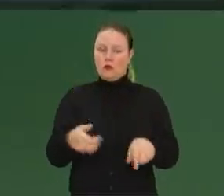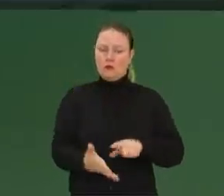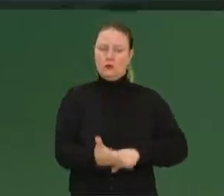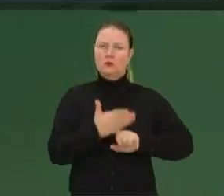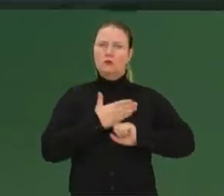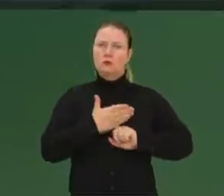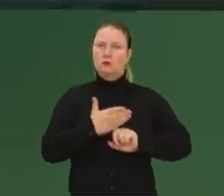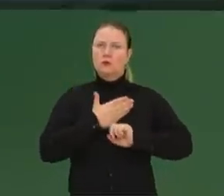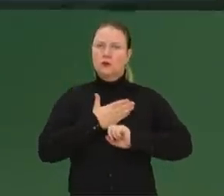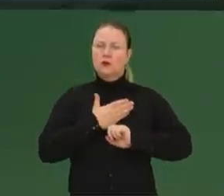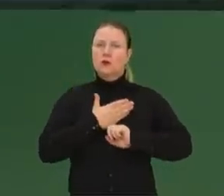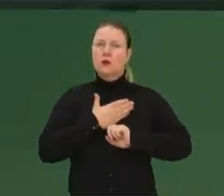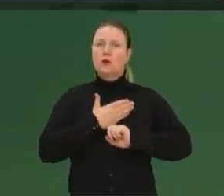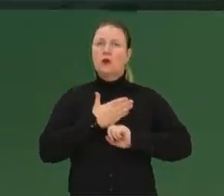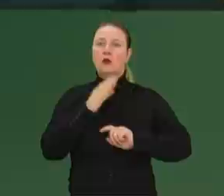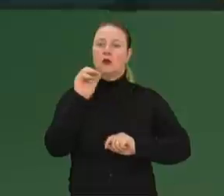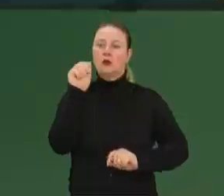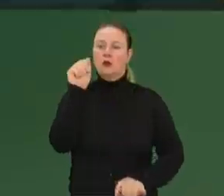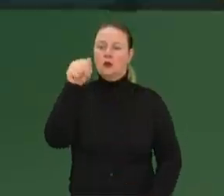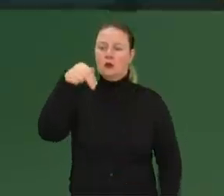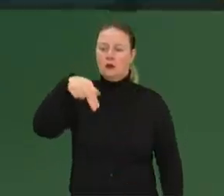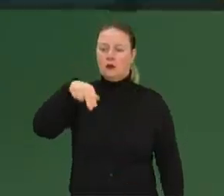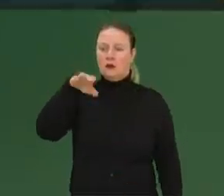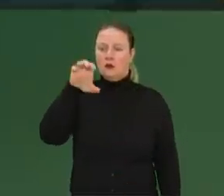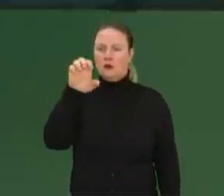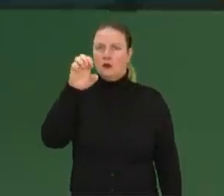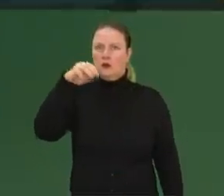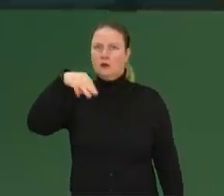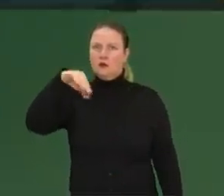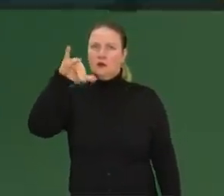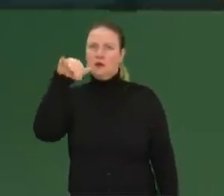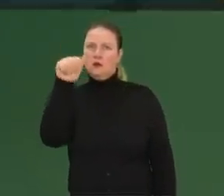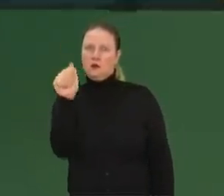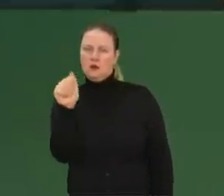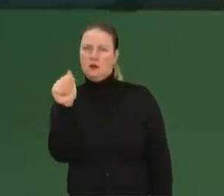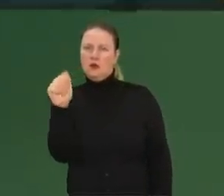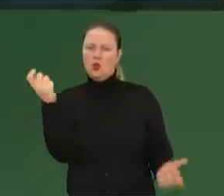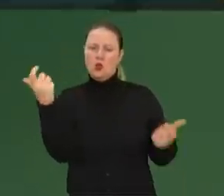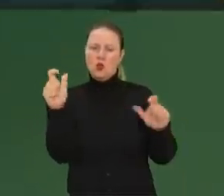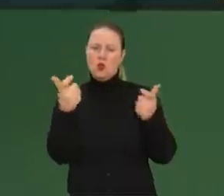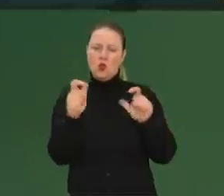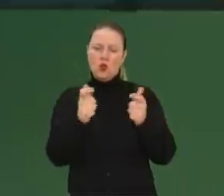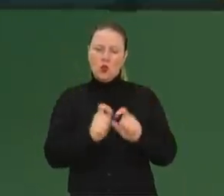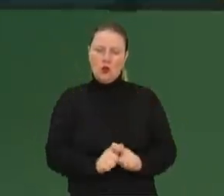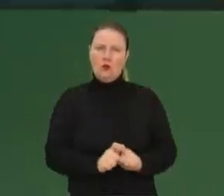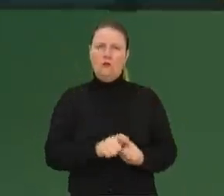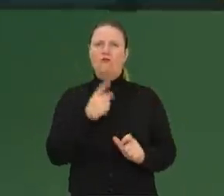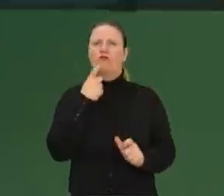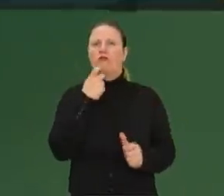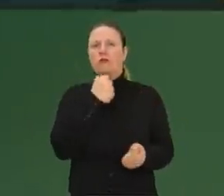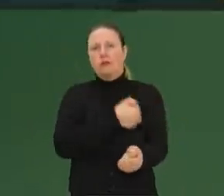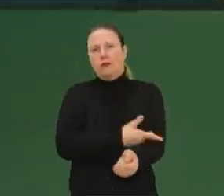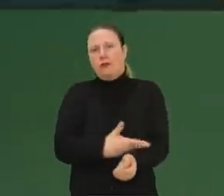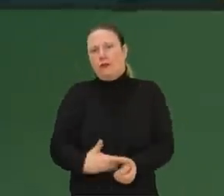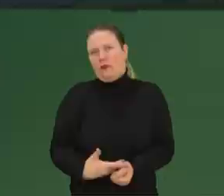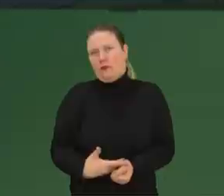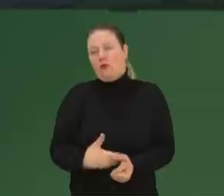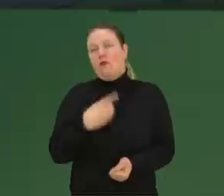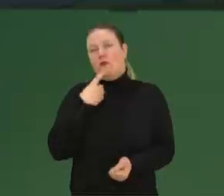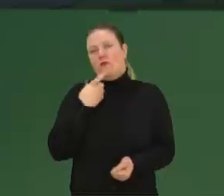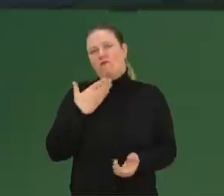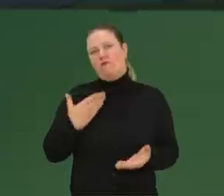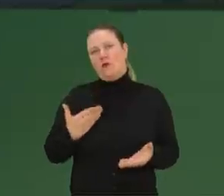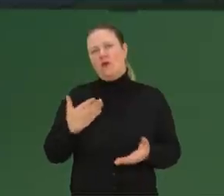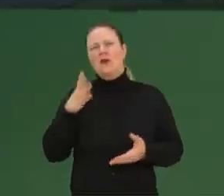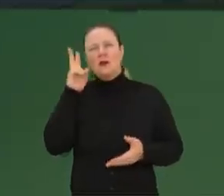de que ela sofre de anemia, tá? Que é a diminuição de glóbulos vermelhos. E quais seriam os sintomas dessa doença?